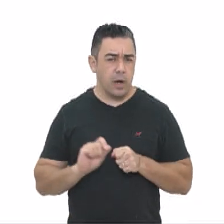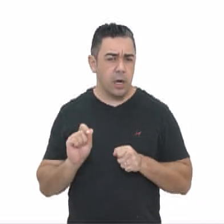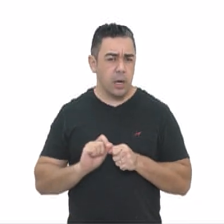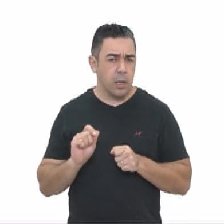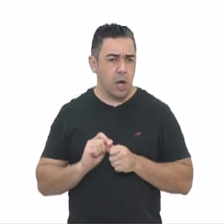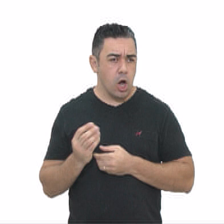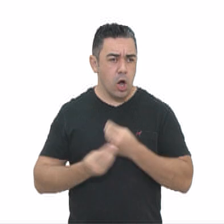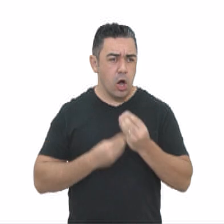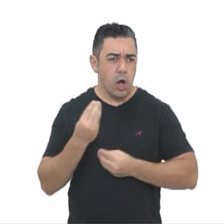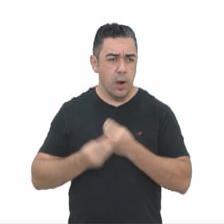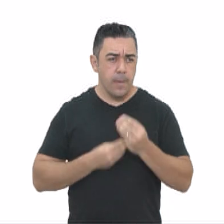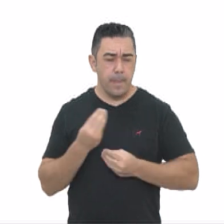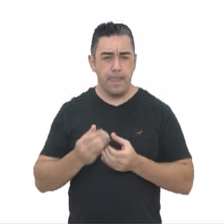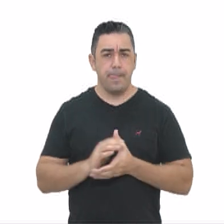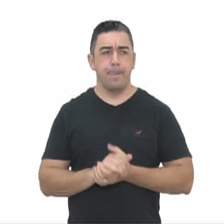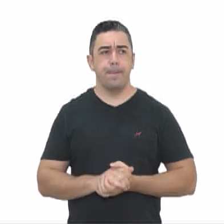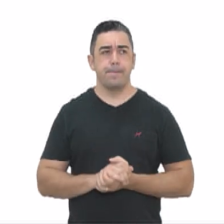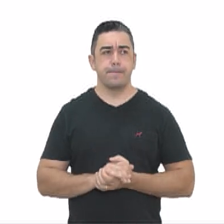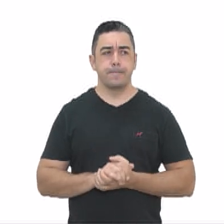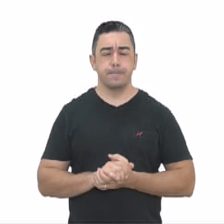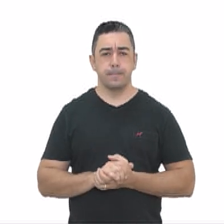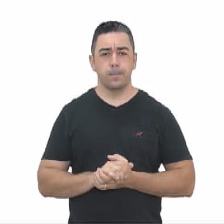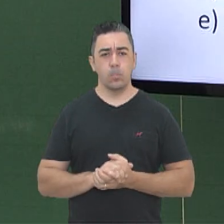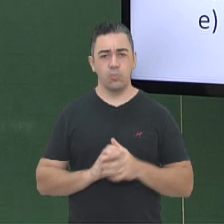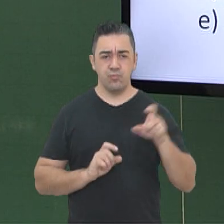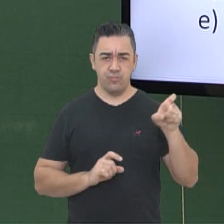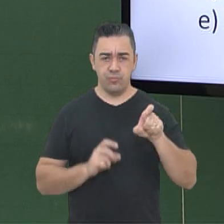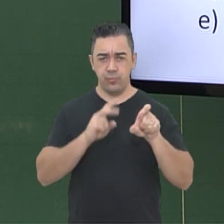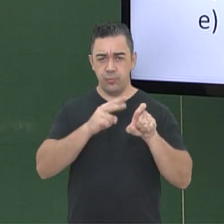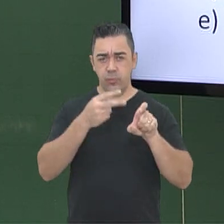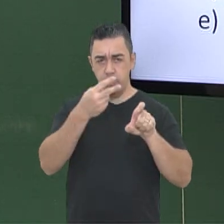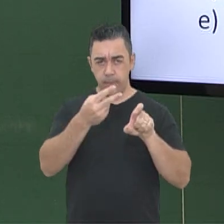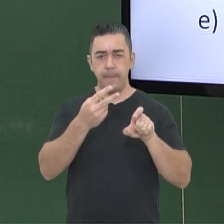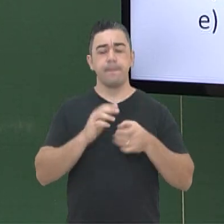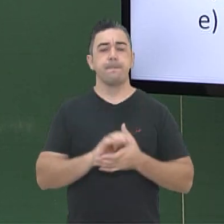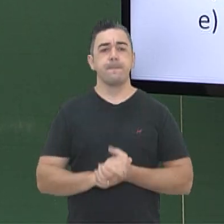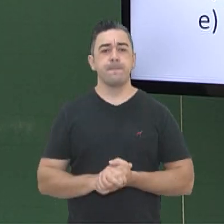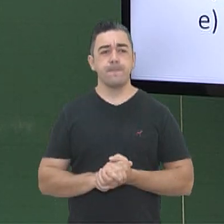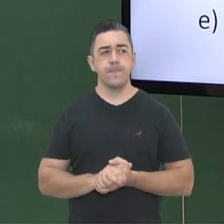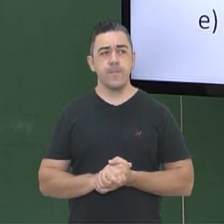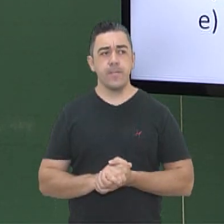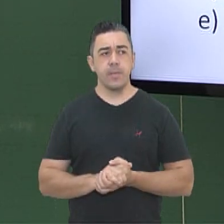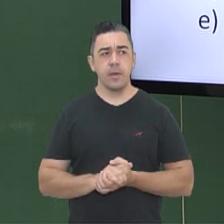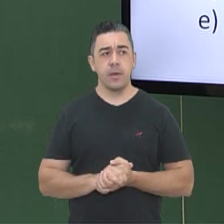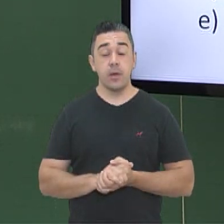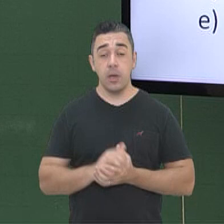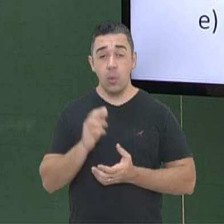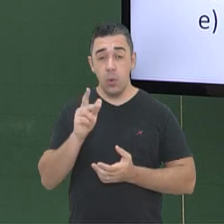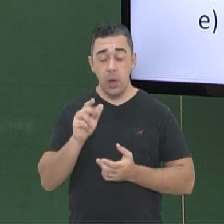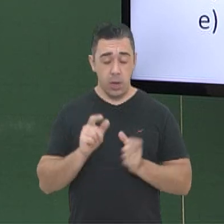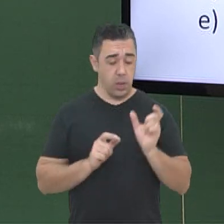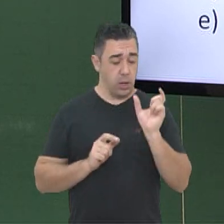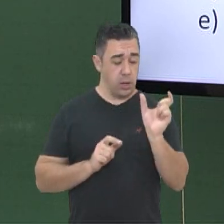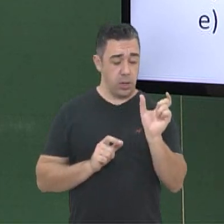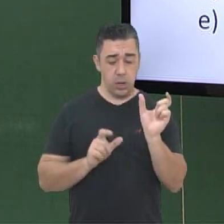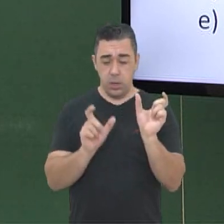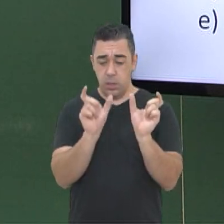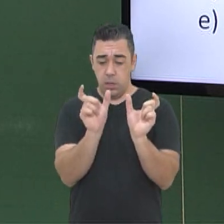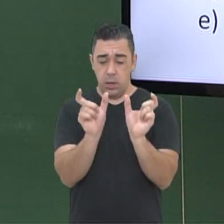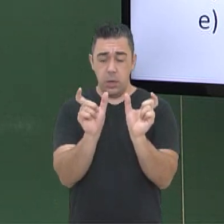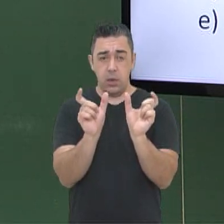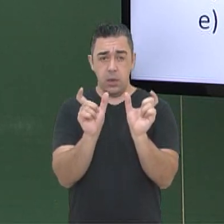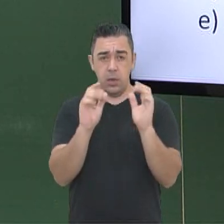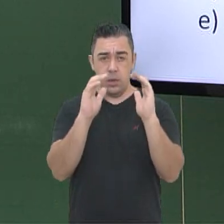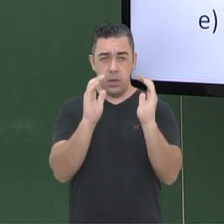quero fazer? Eu quero fazer x ao quadrado? Eu quero fazer x ao quadrado. X ao quadrado é isso aqui ao